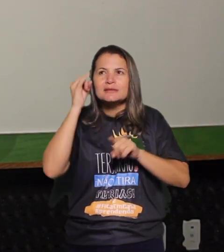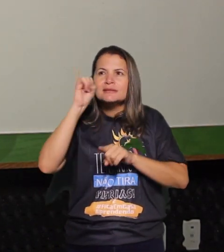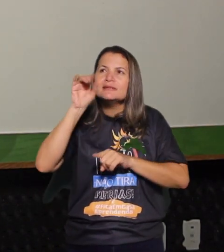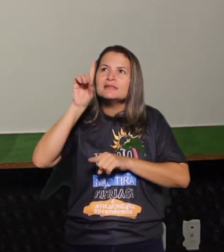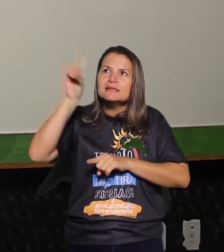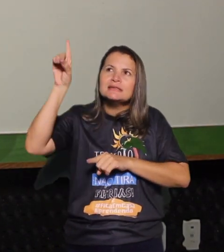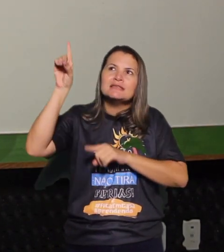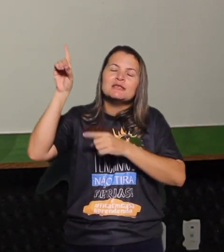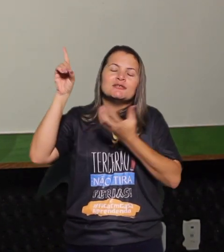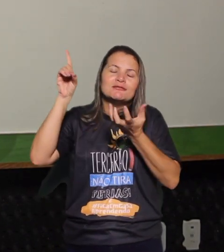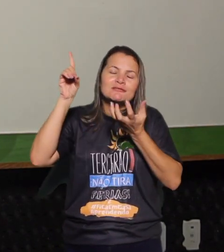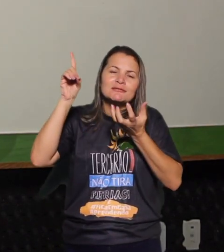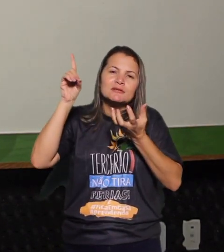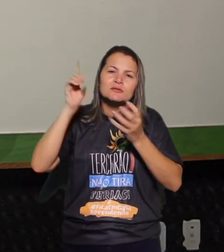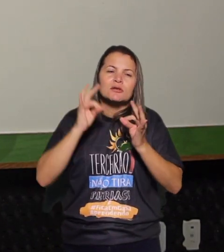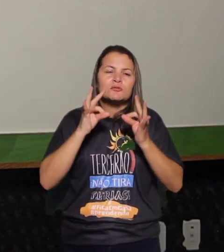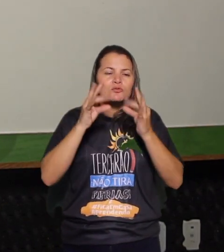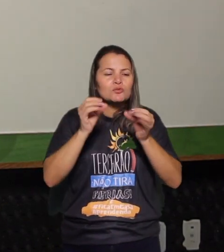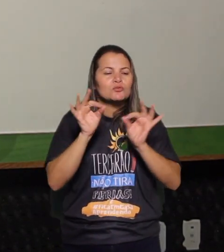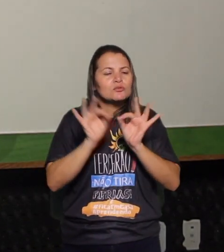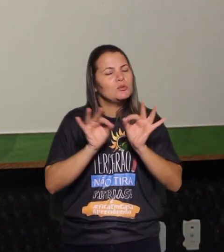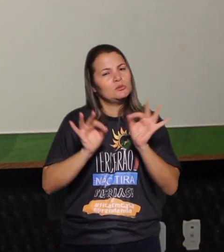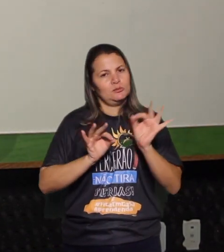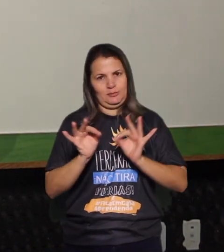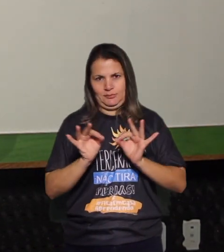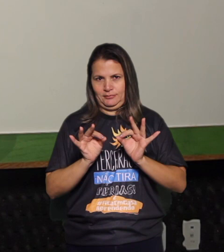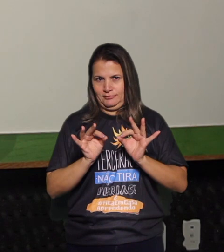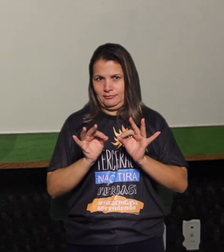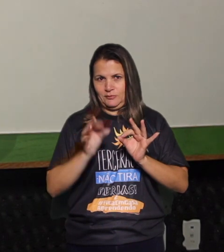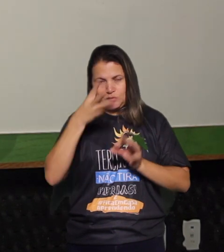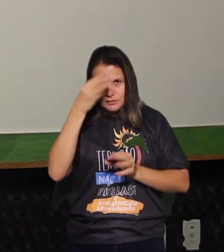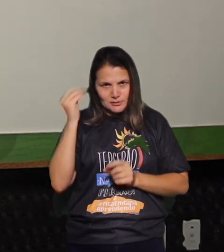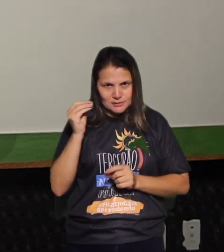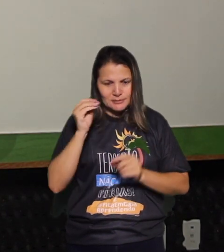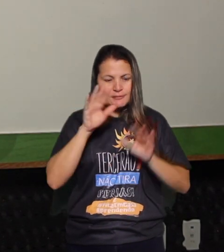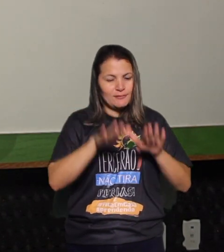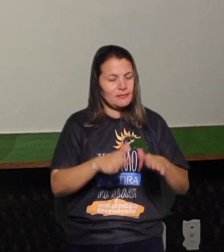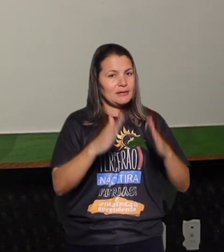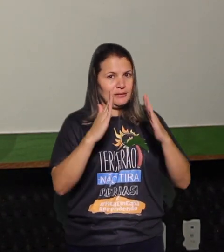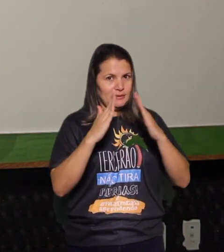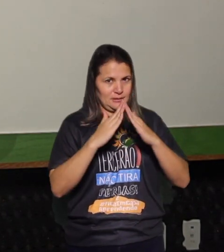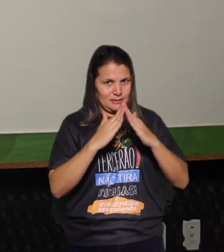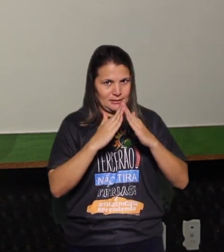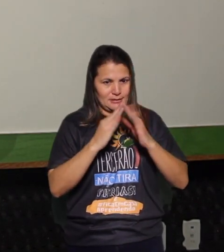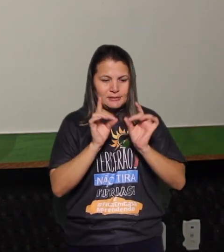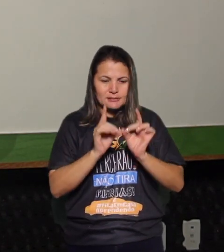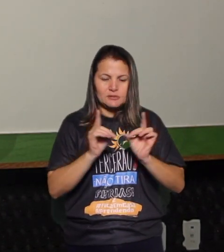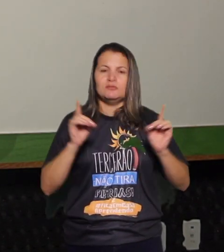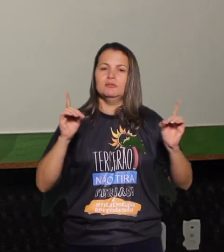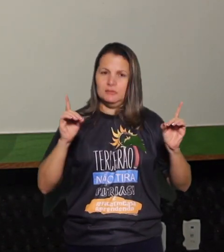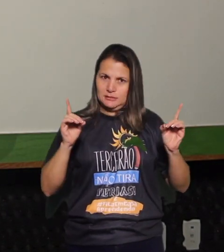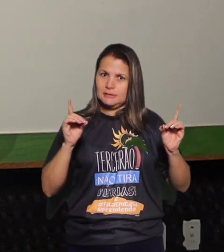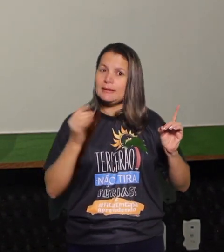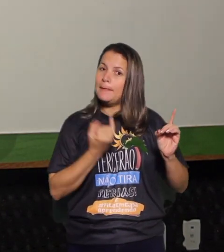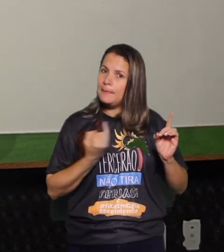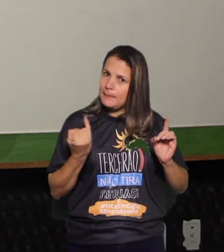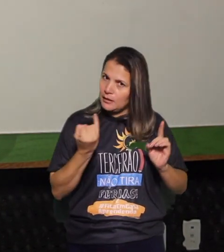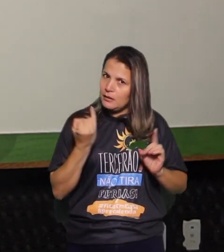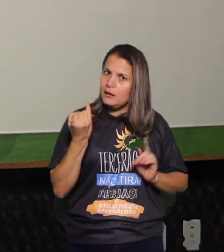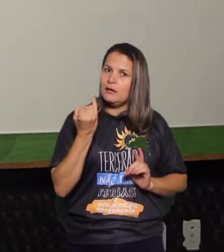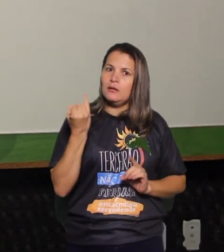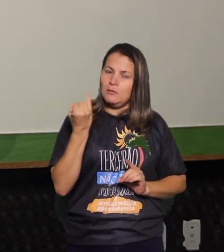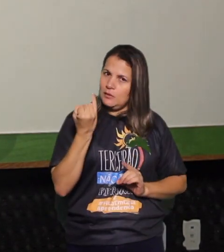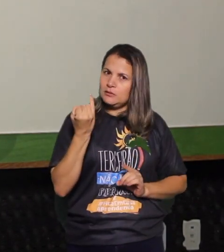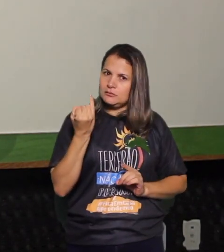tudo no lugar. Não se esqueça, permaneça em casa, distanciamento social é